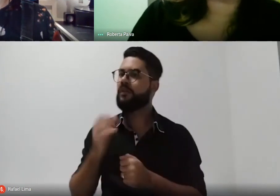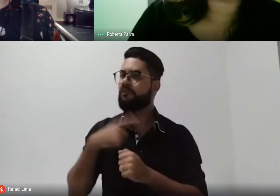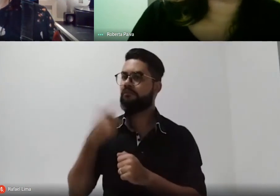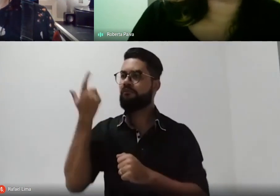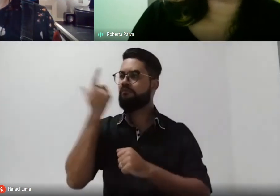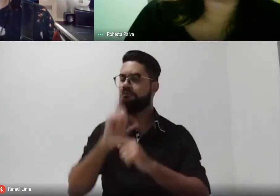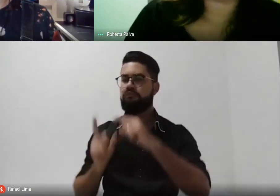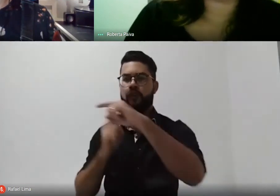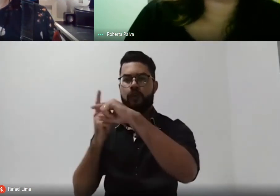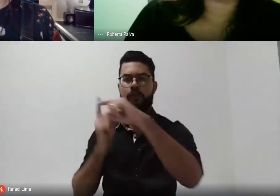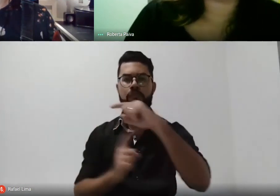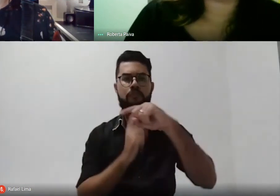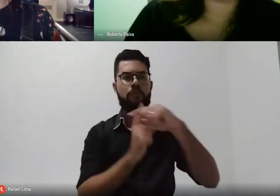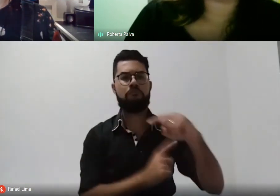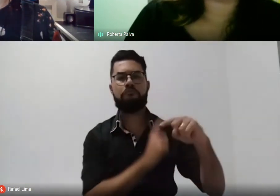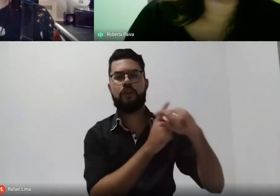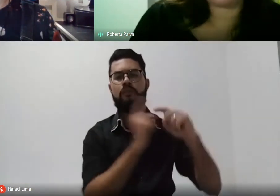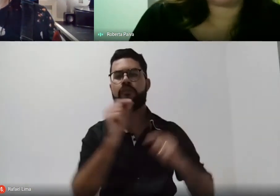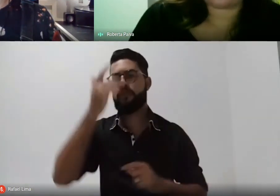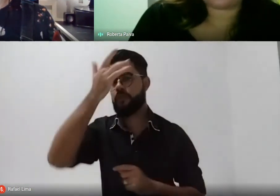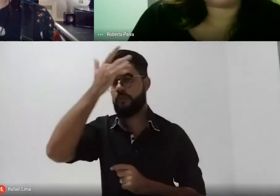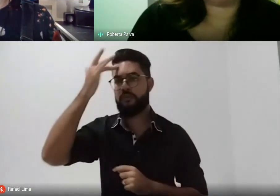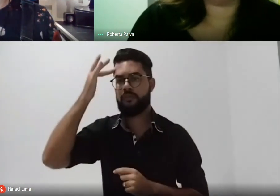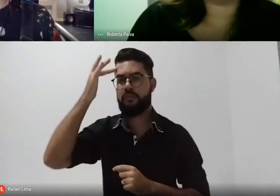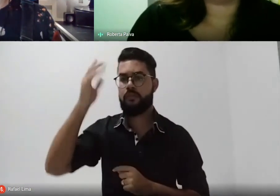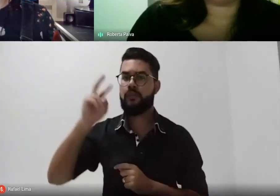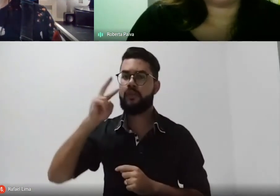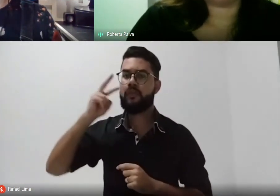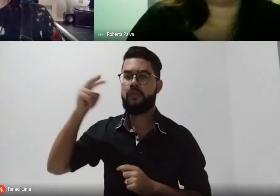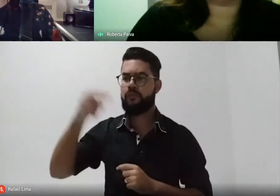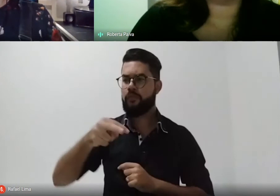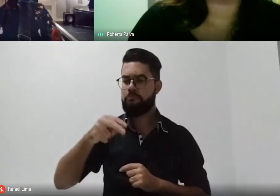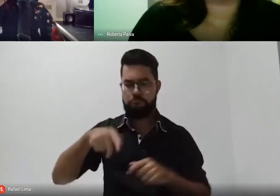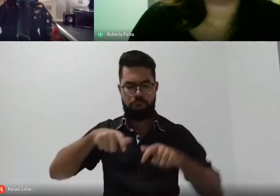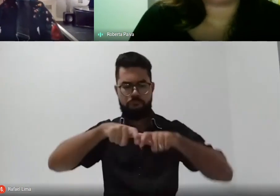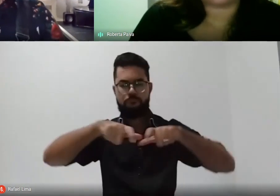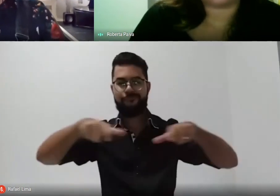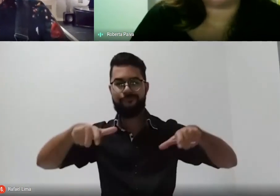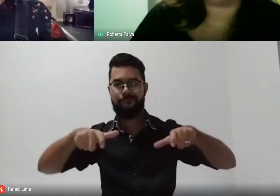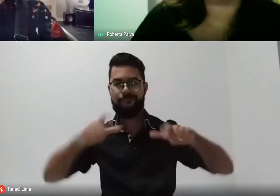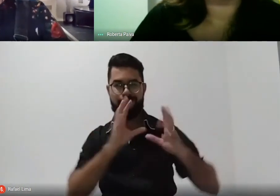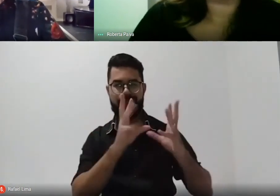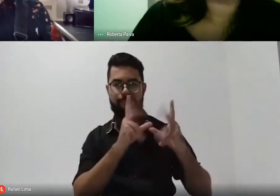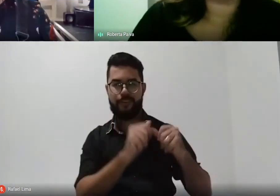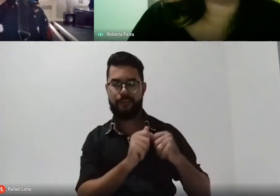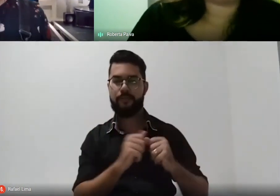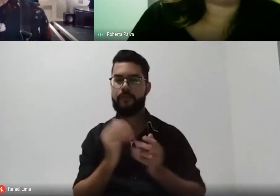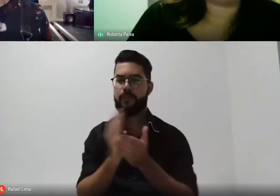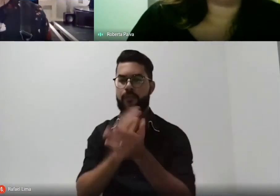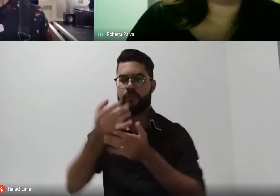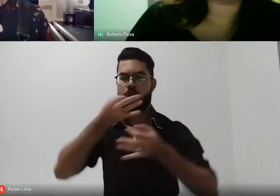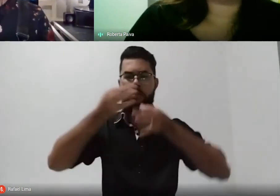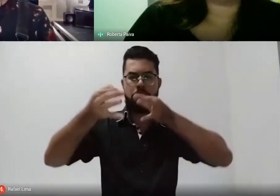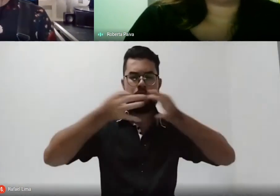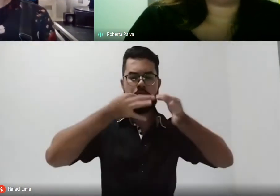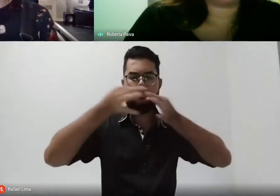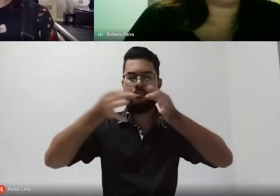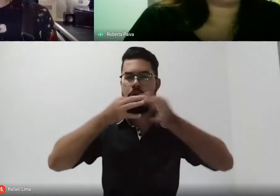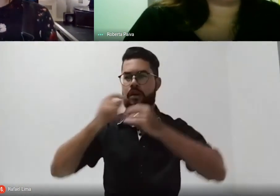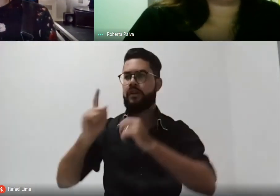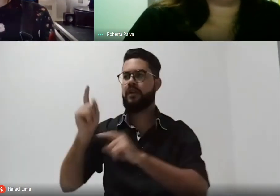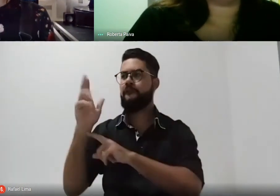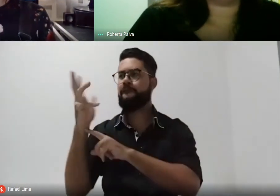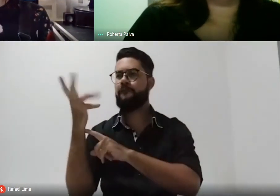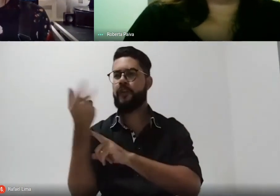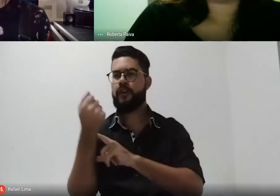realmente viram a necessidade desse espaço, como eu falei, né, até relatos depois de alunos em outros eventos e apresentações que